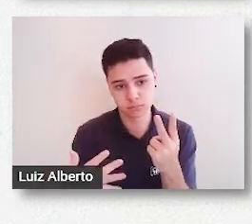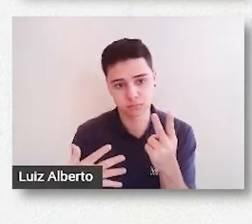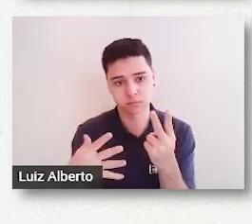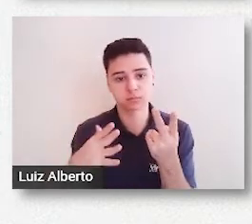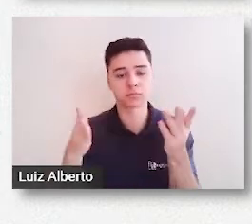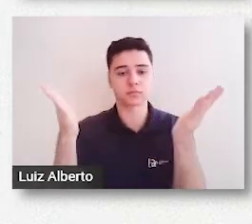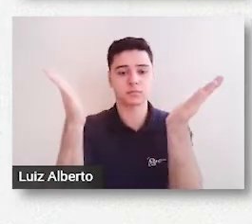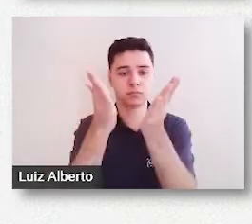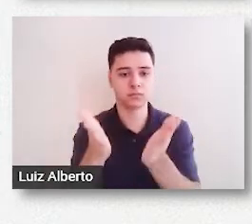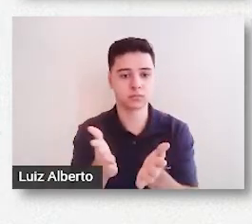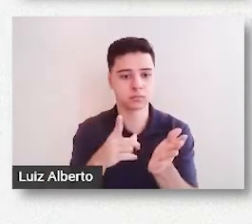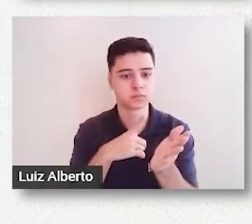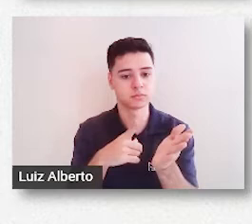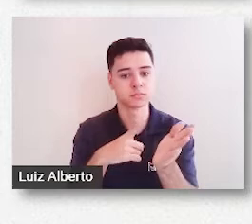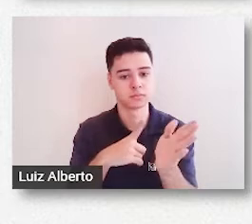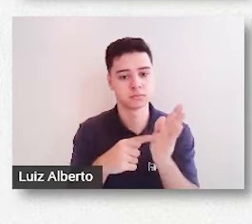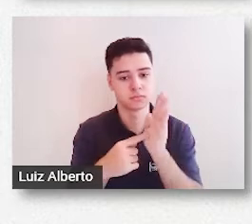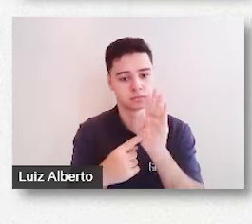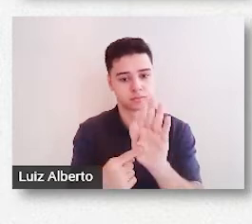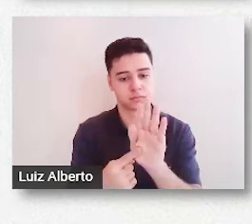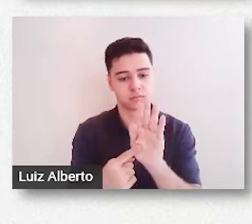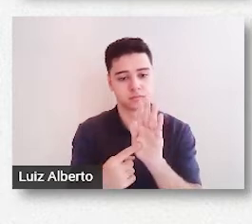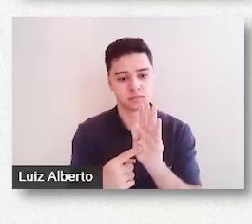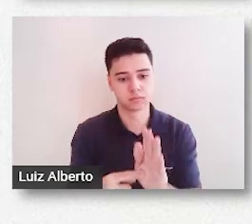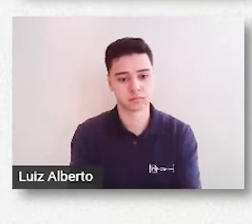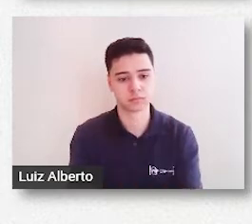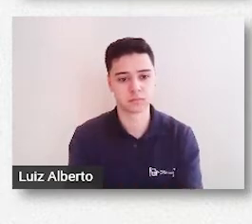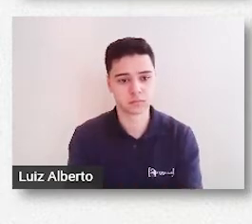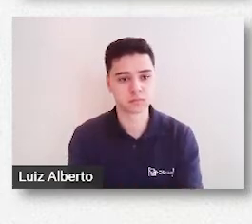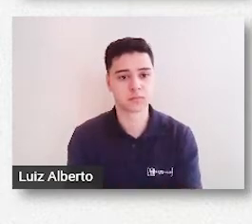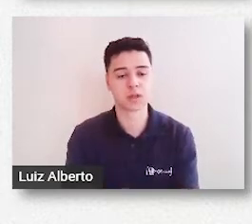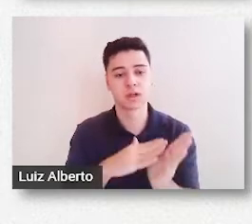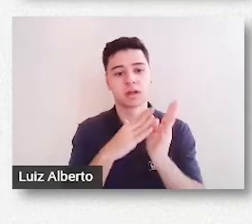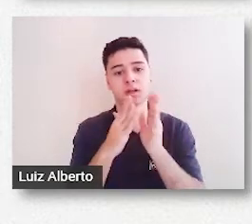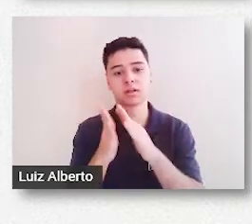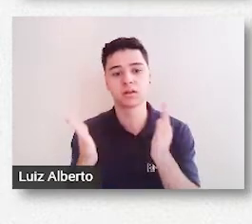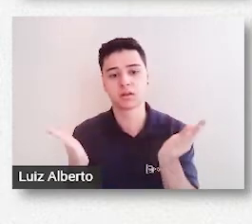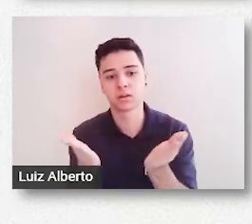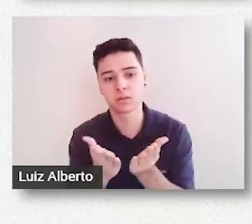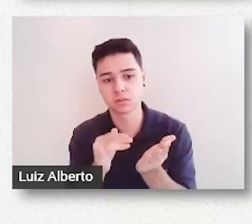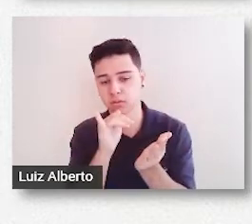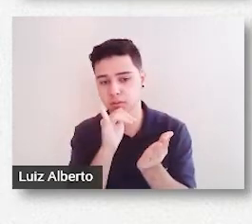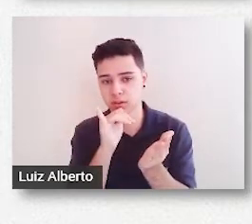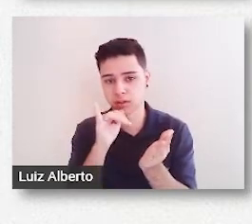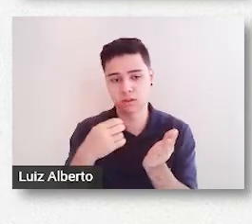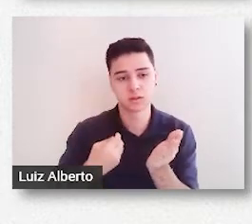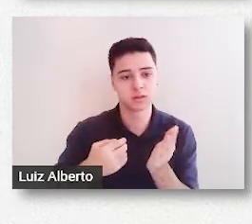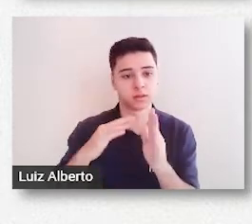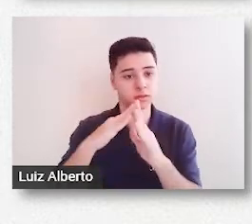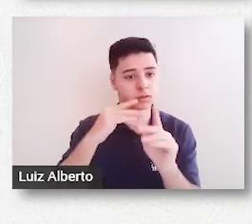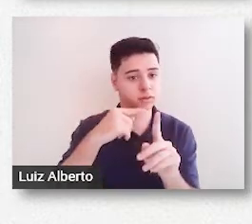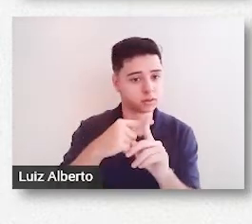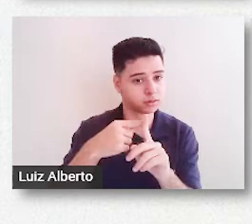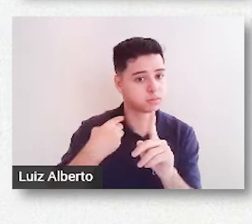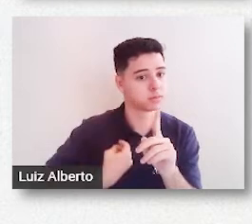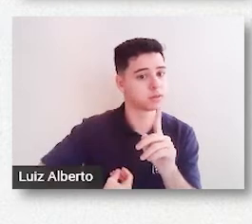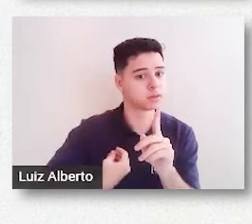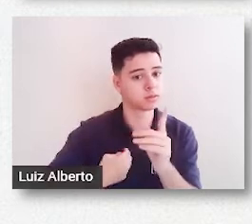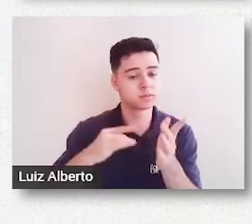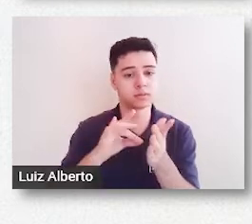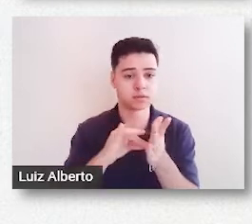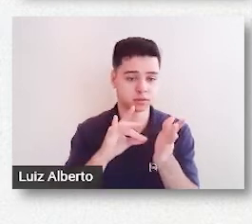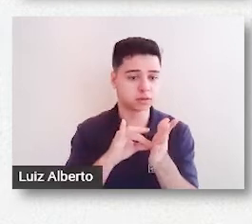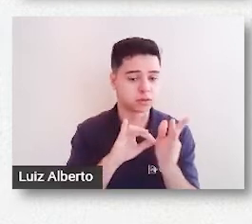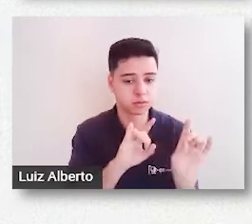uma função devocional até hoje. Né? Então, elas estão nas igrejas, elas fazem parte do cotidiano